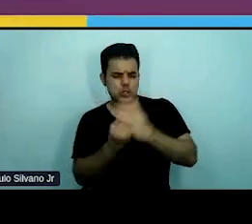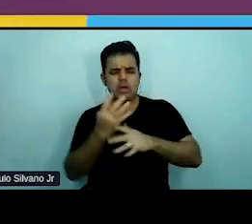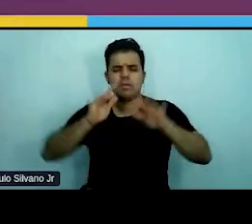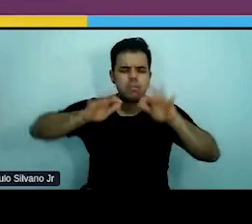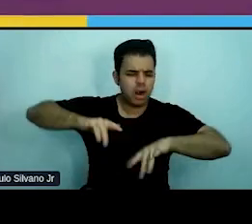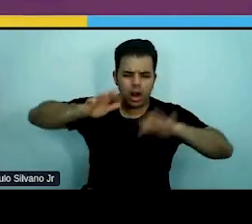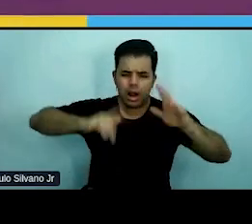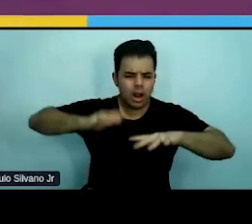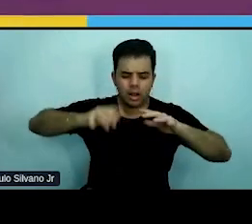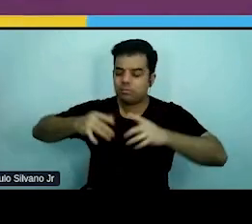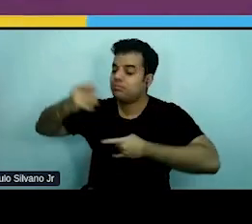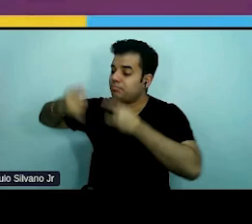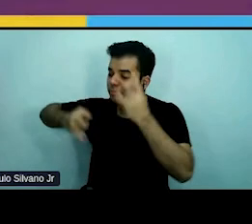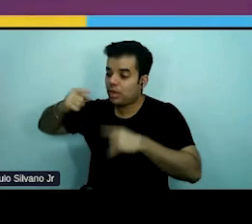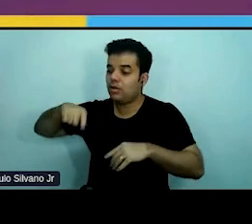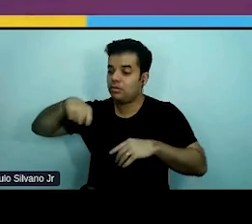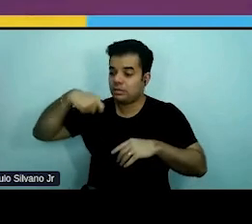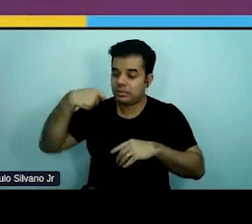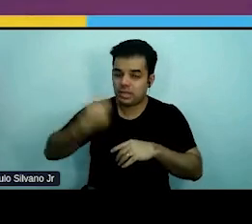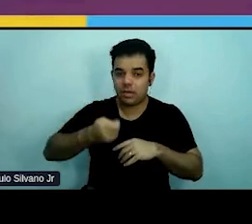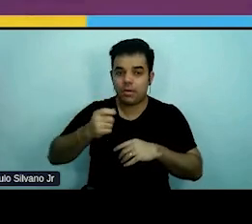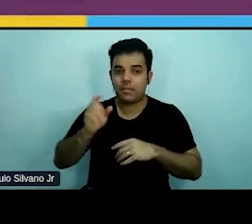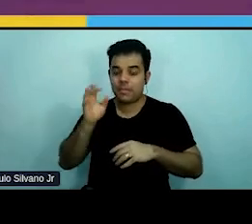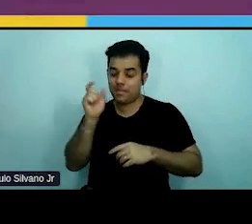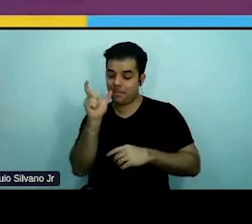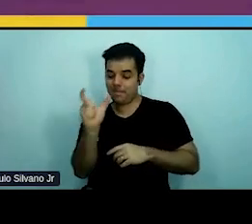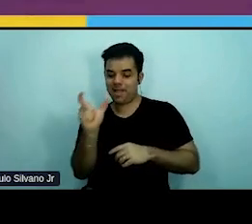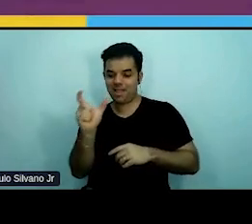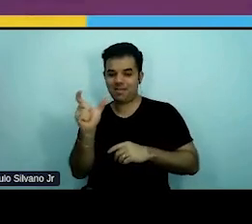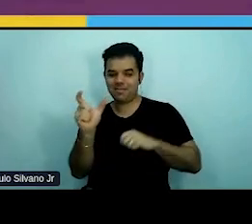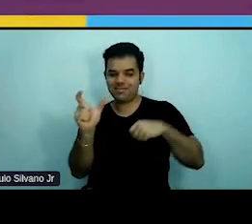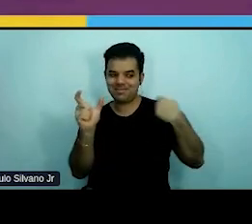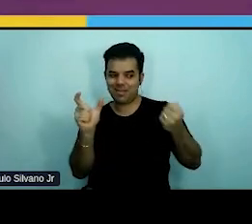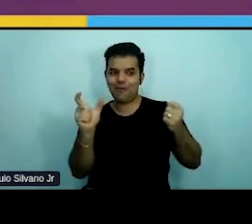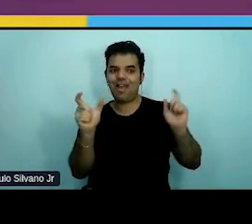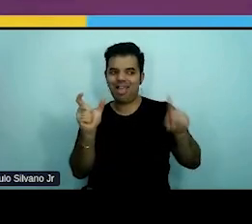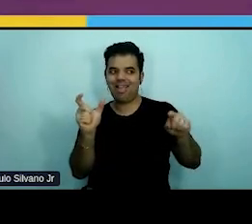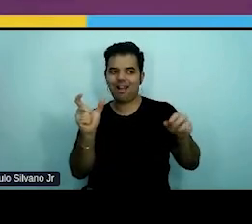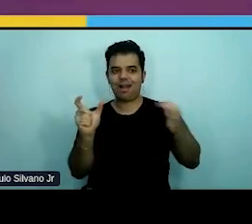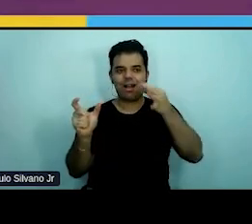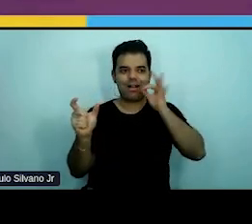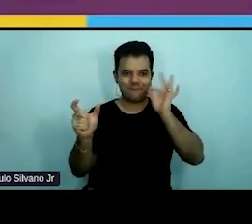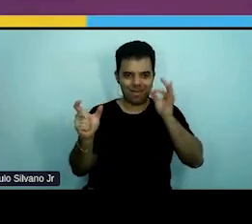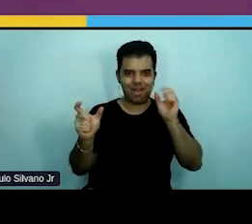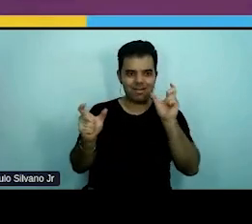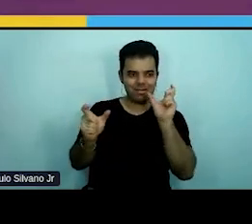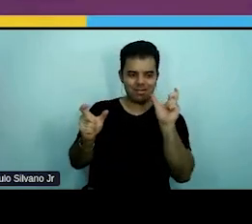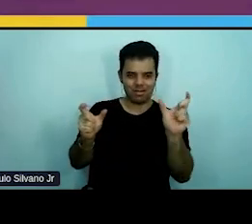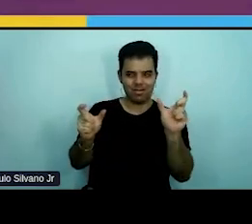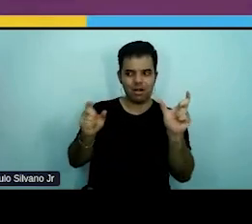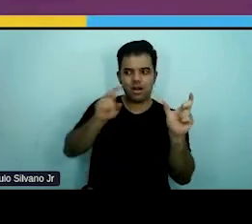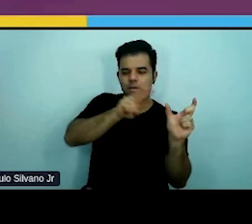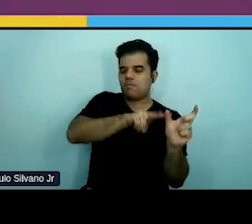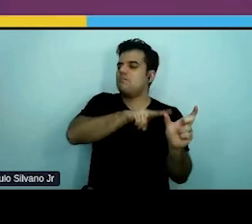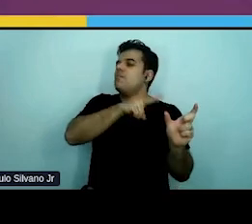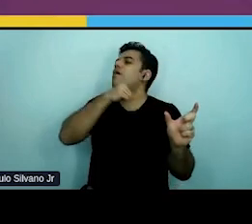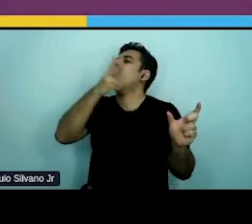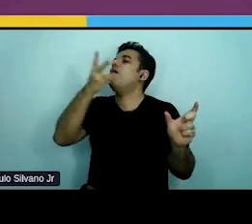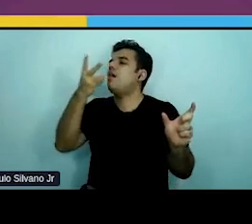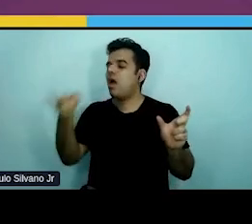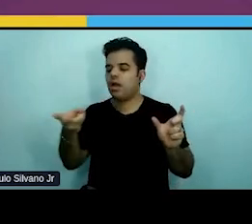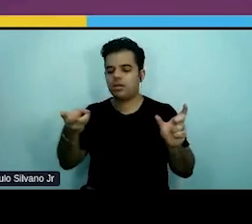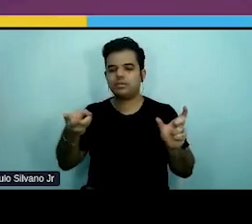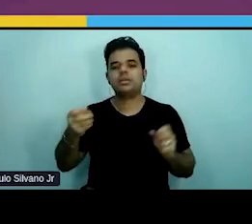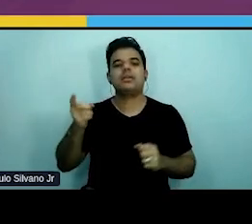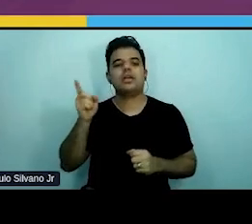vai entregar para ele um exemplo que tem uma palavra café no texto, isso pode fazer com que você tenha, durante o processo de tradução, a